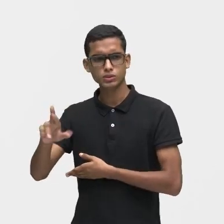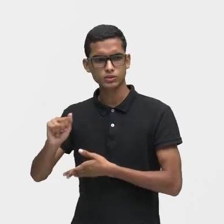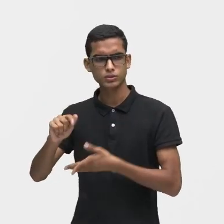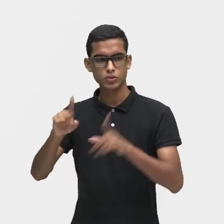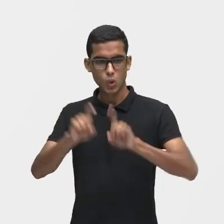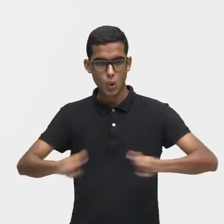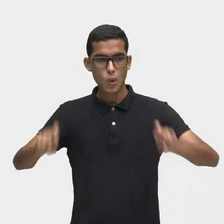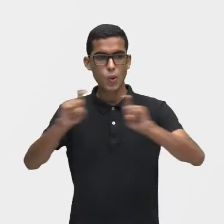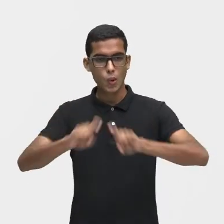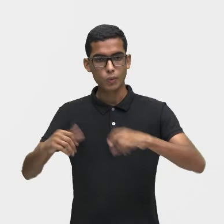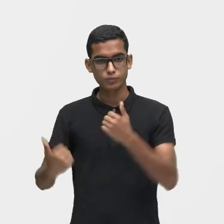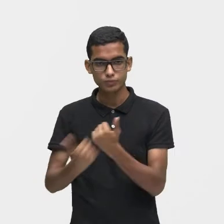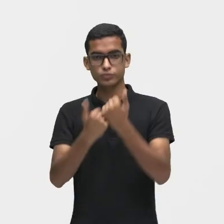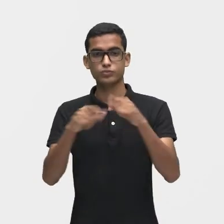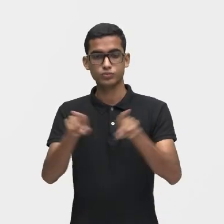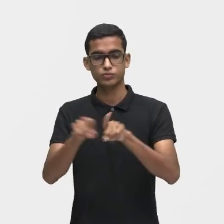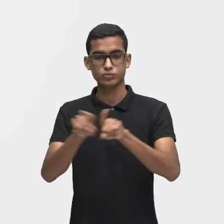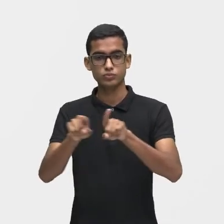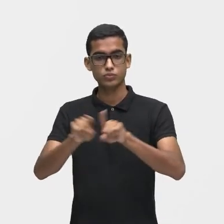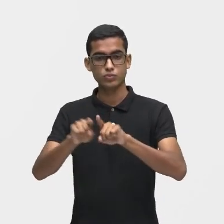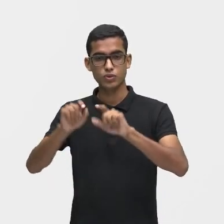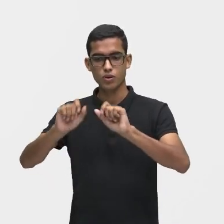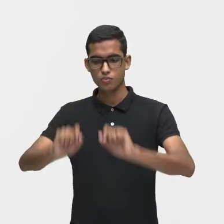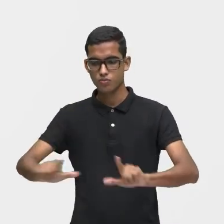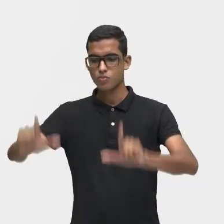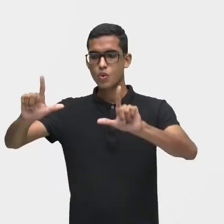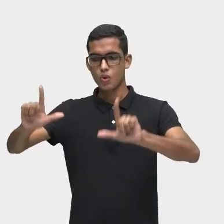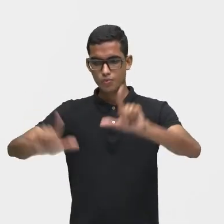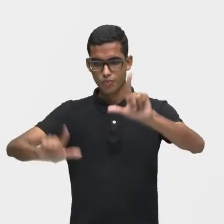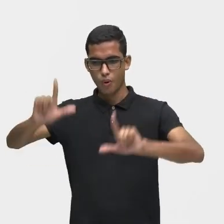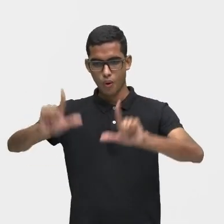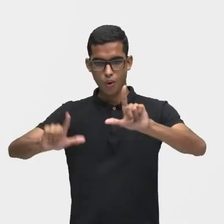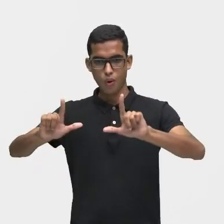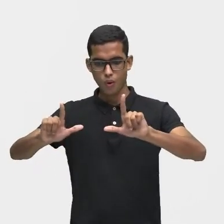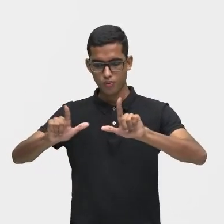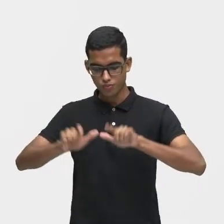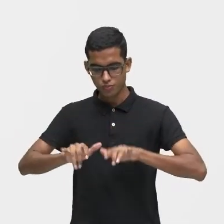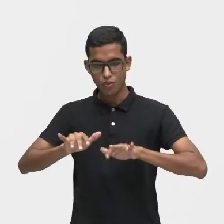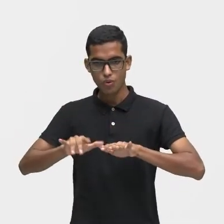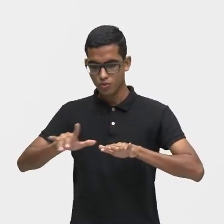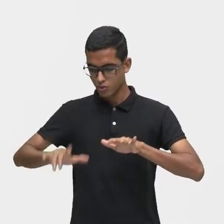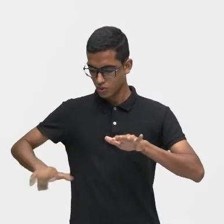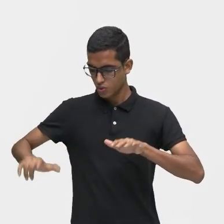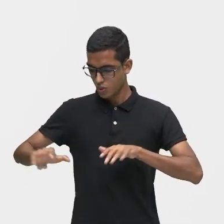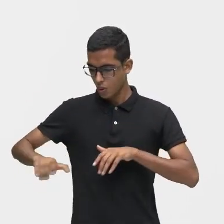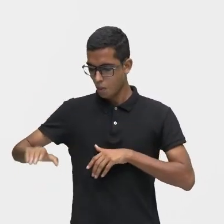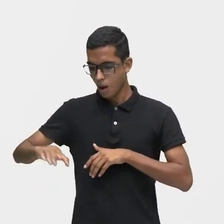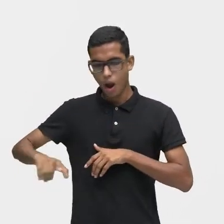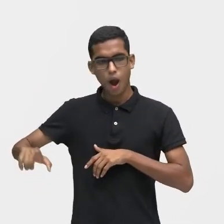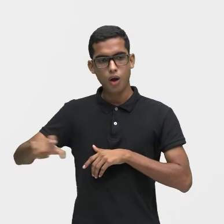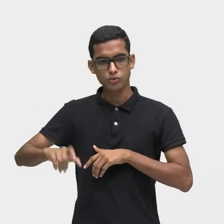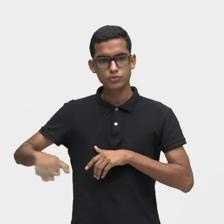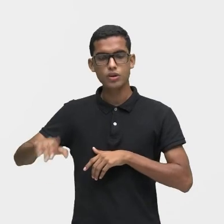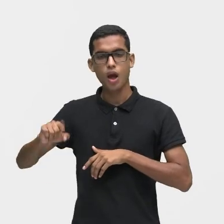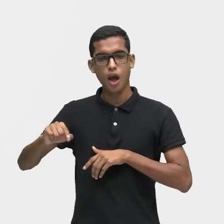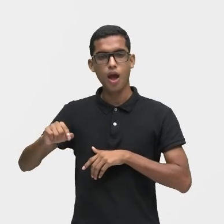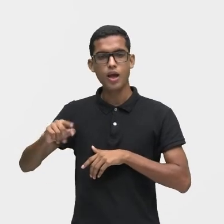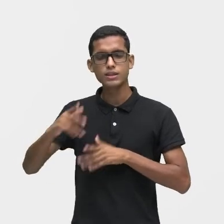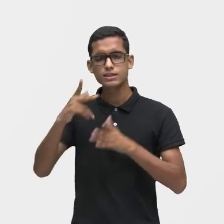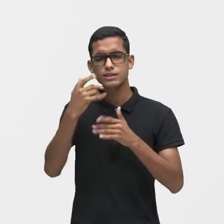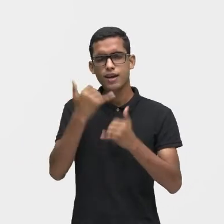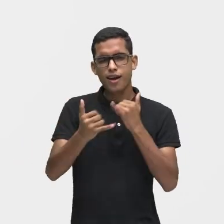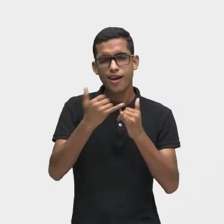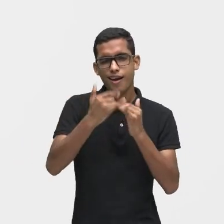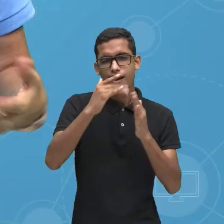programa é nossa tela e a mesa digitadora ou mouse é o nosso pincel. Então, hoje em dia,